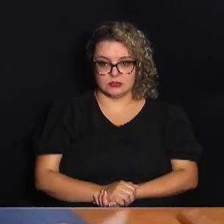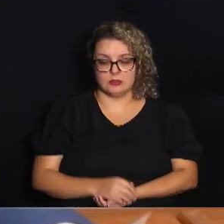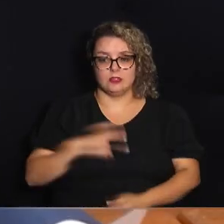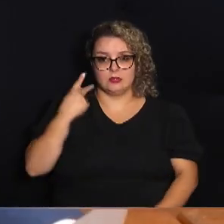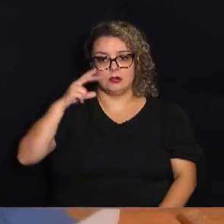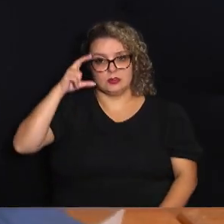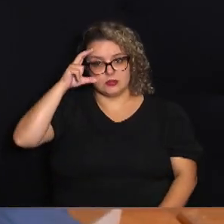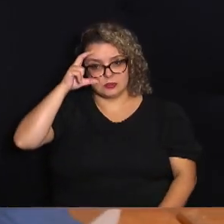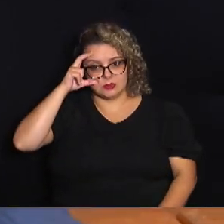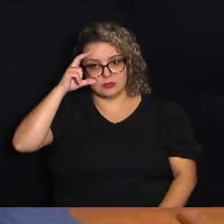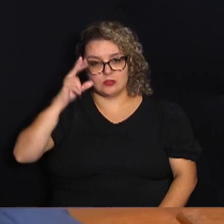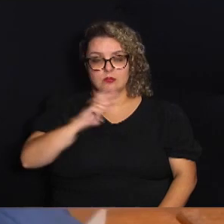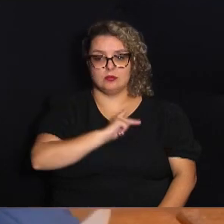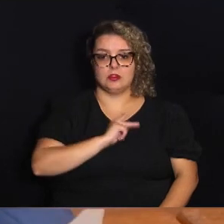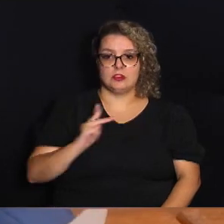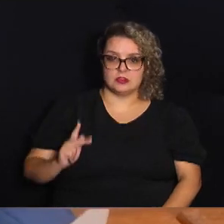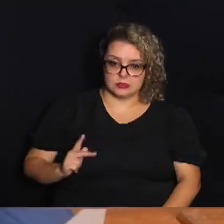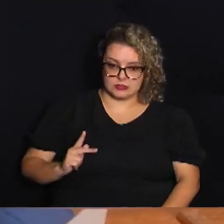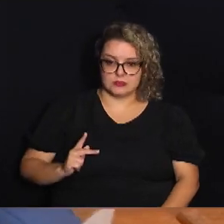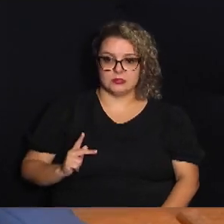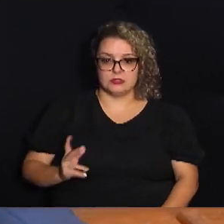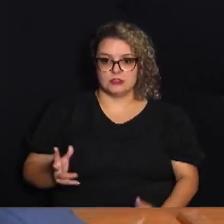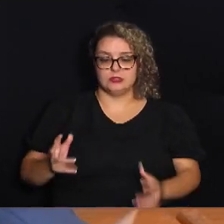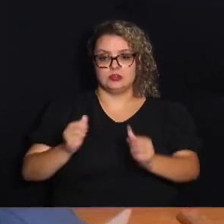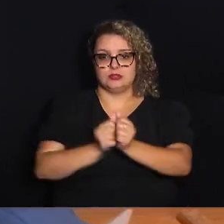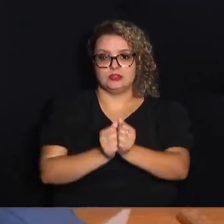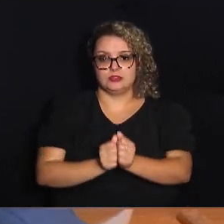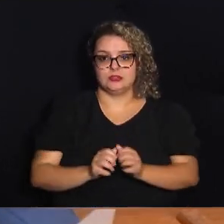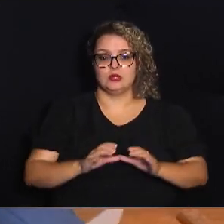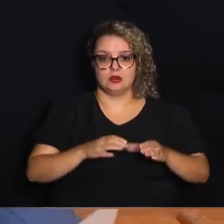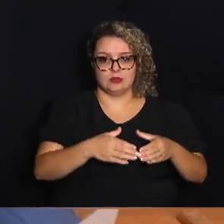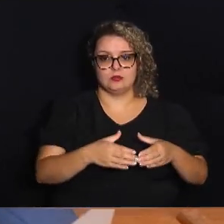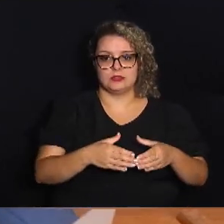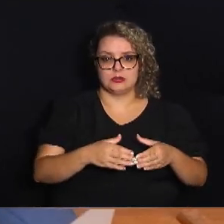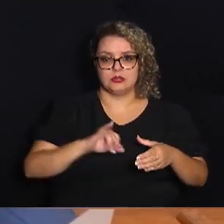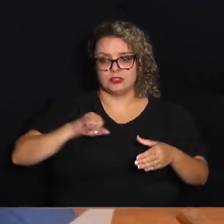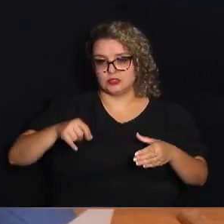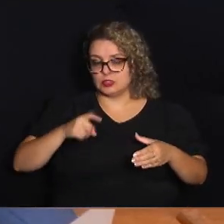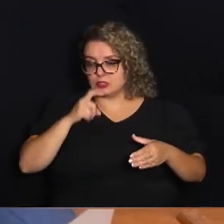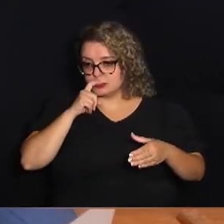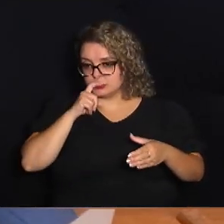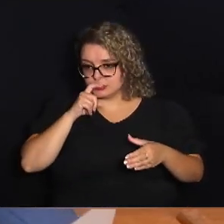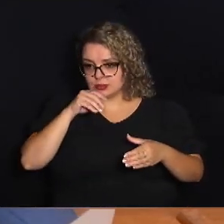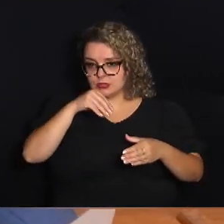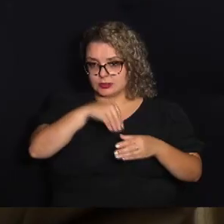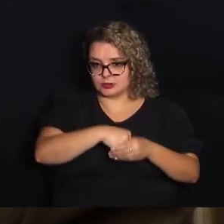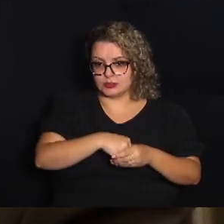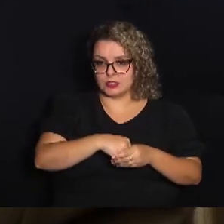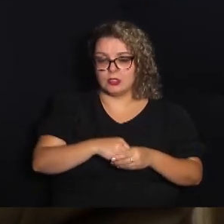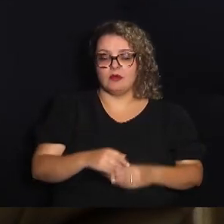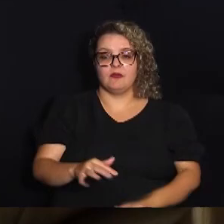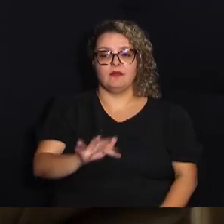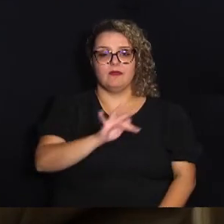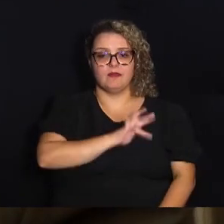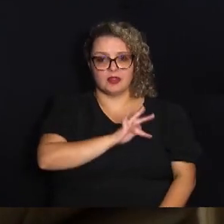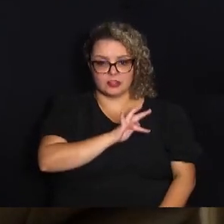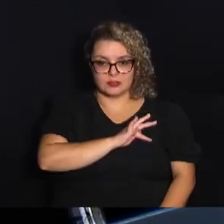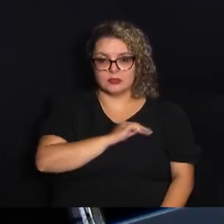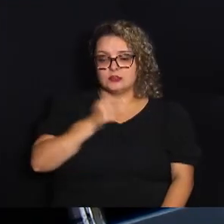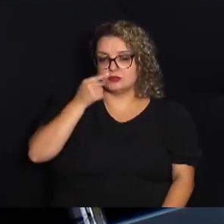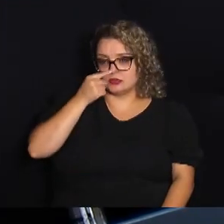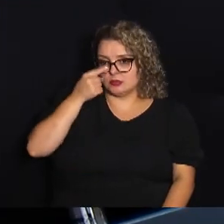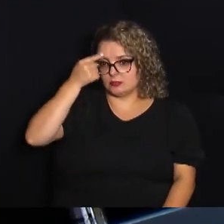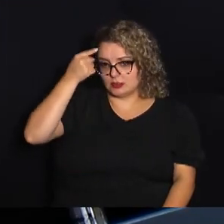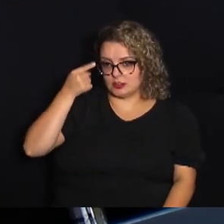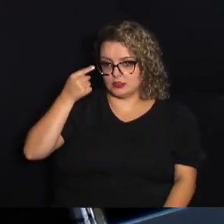além do vereador Carlinhos camelô como presidente integram a comissão os vereadores Jorge Schneider